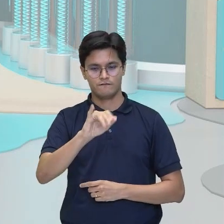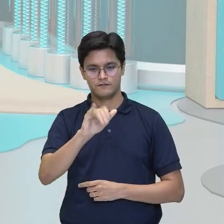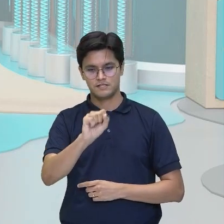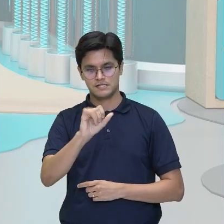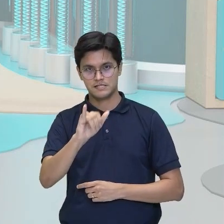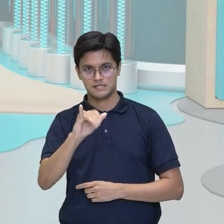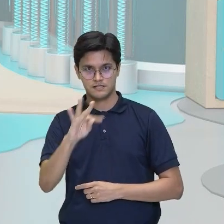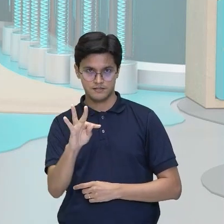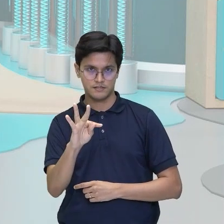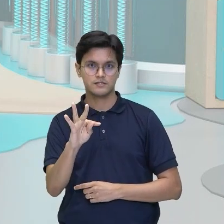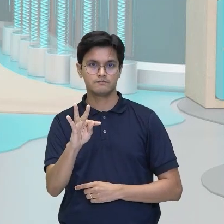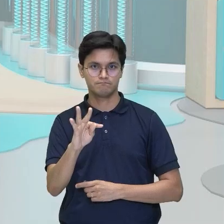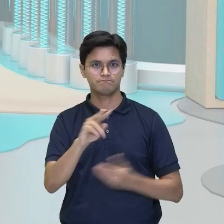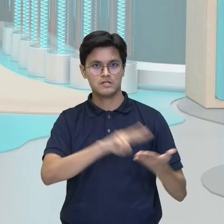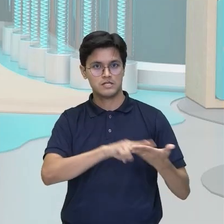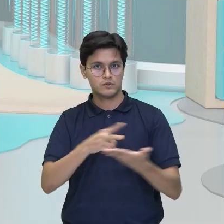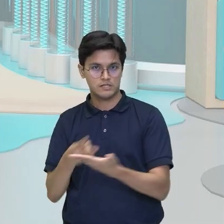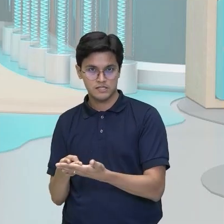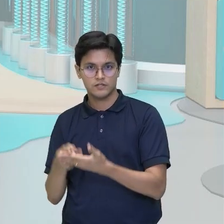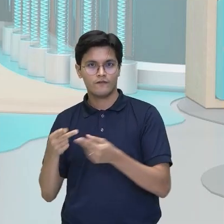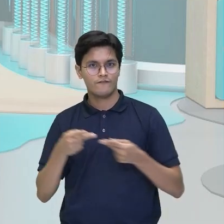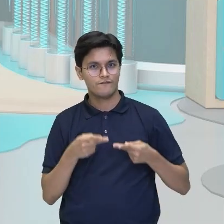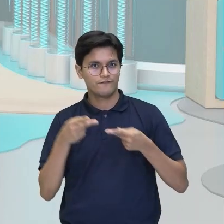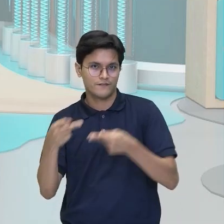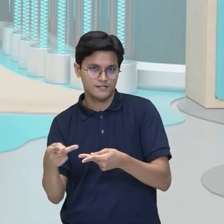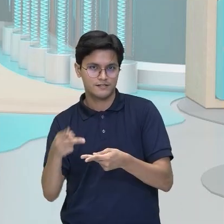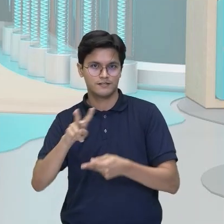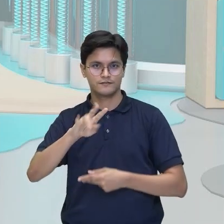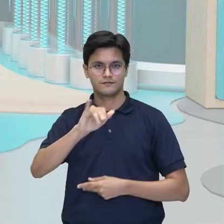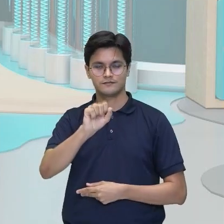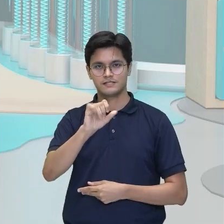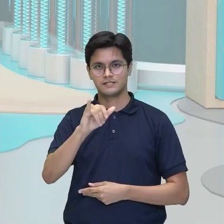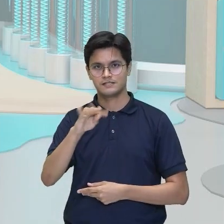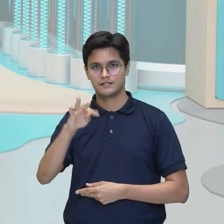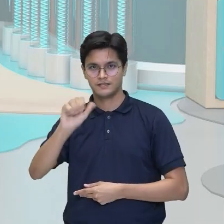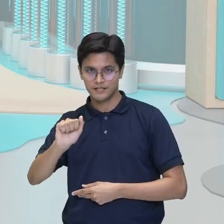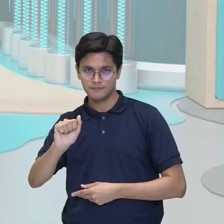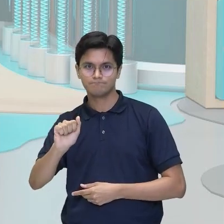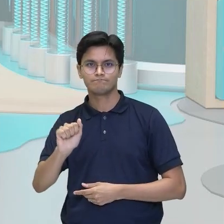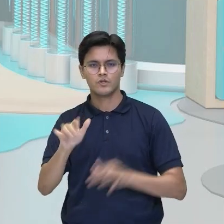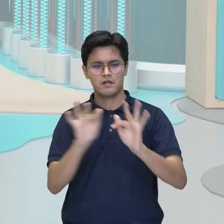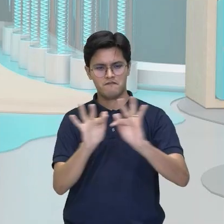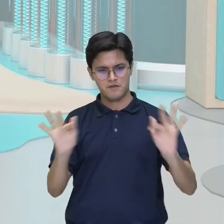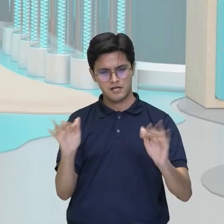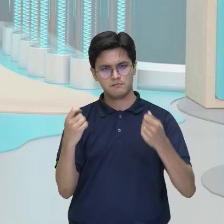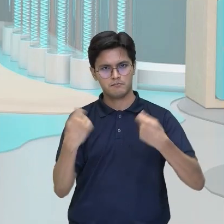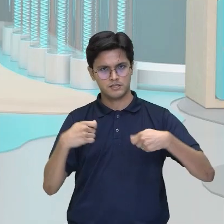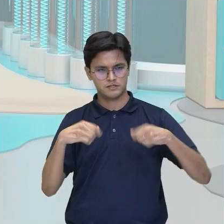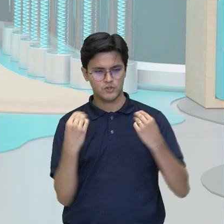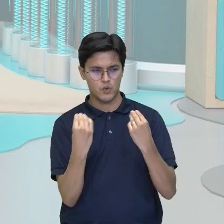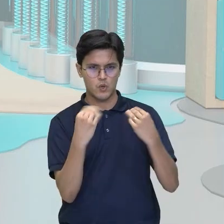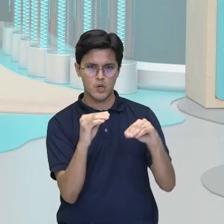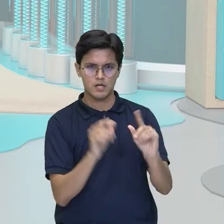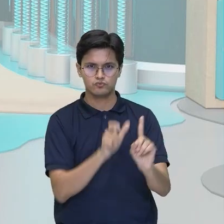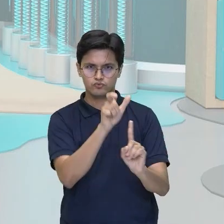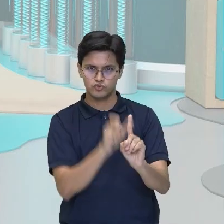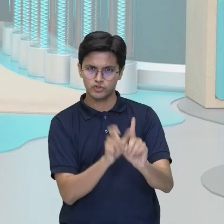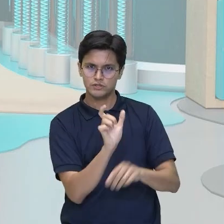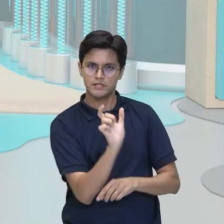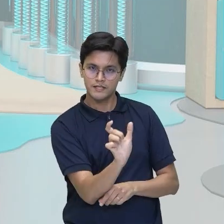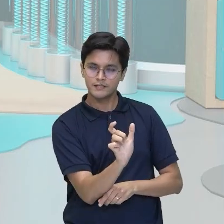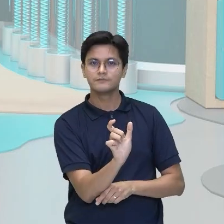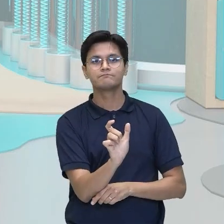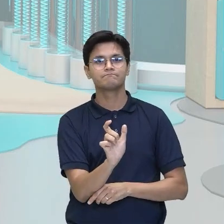verbo visitar. Não precisa ter sujeito. Estou sempre repetindo isso, tá? Imperativo